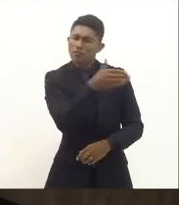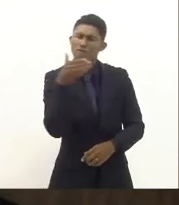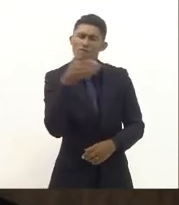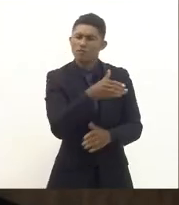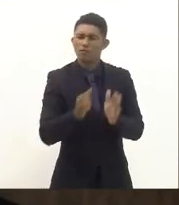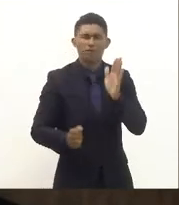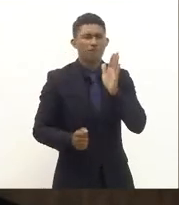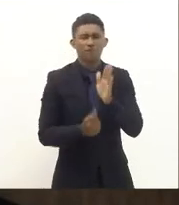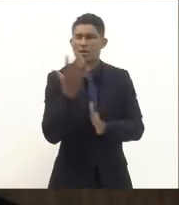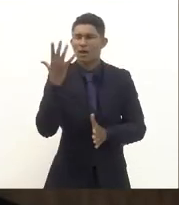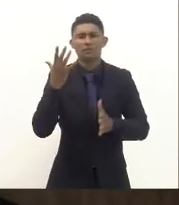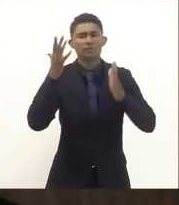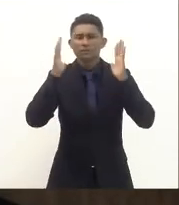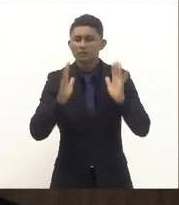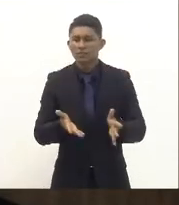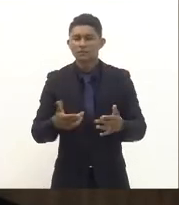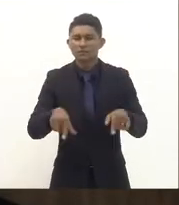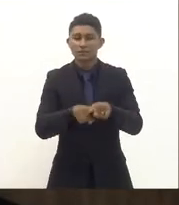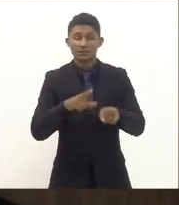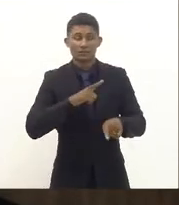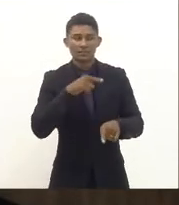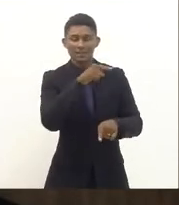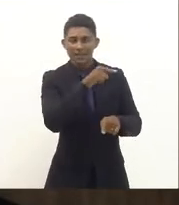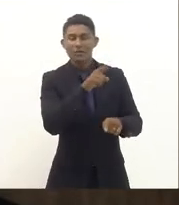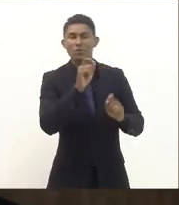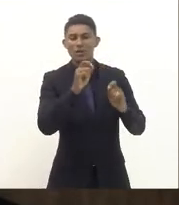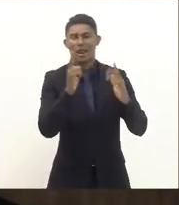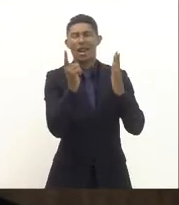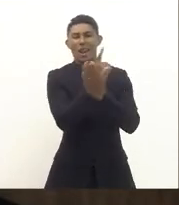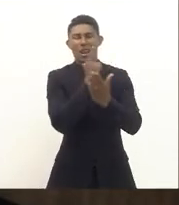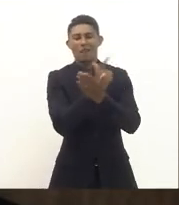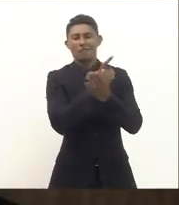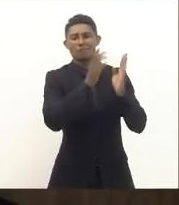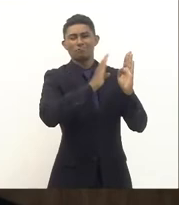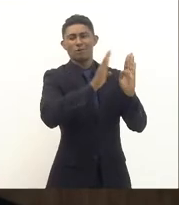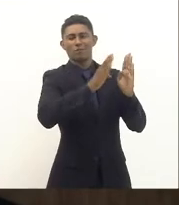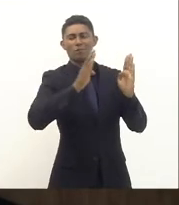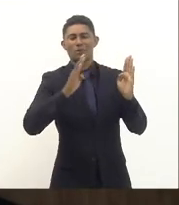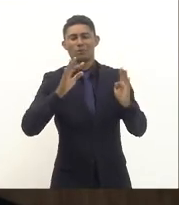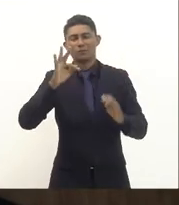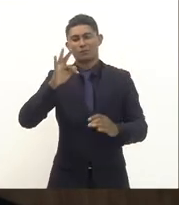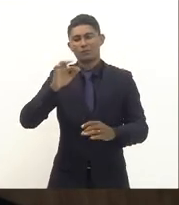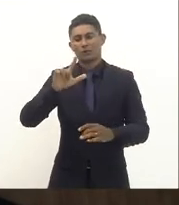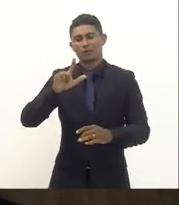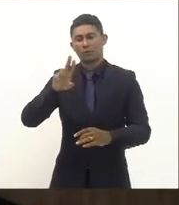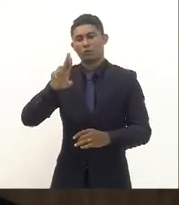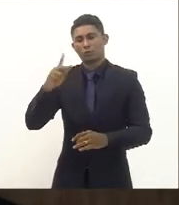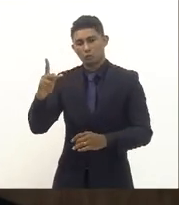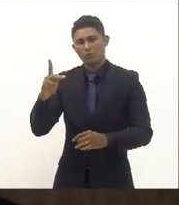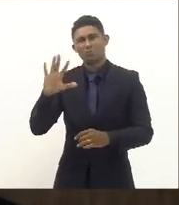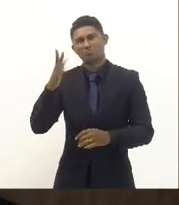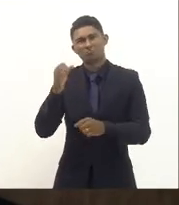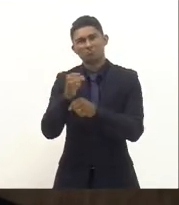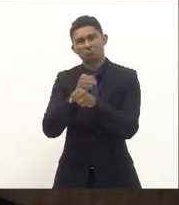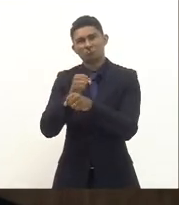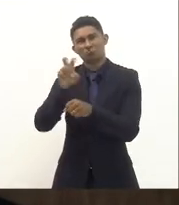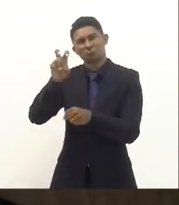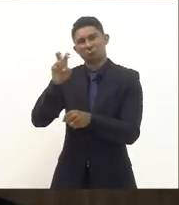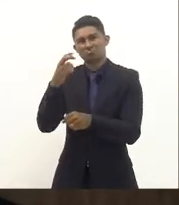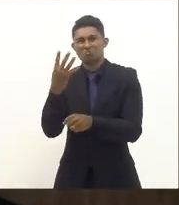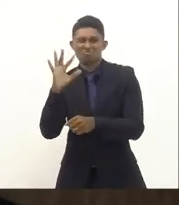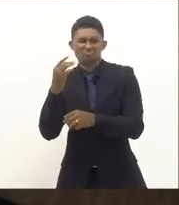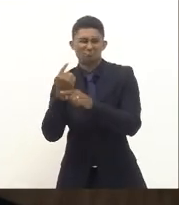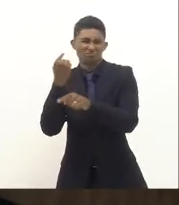numa edição da Feira literária das periferias da Flup Flup sucesso no Vidigal a cerca de 45 anos então